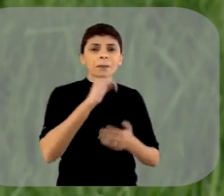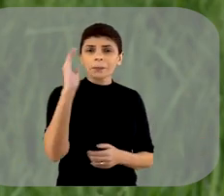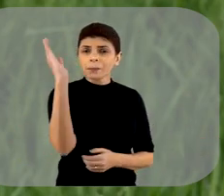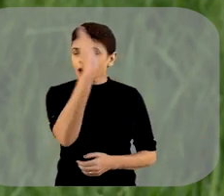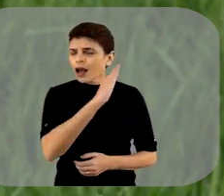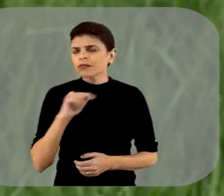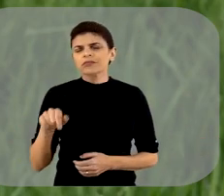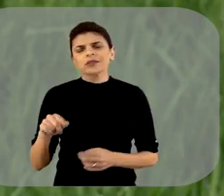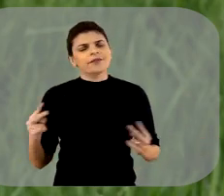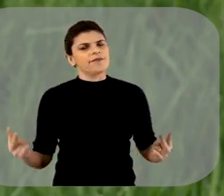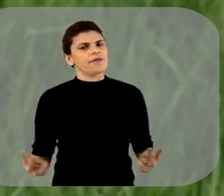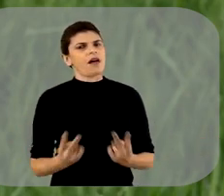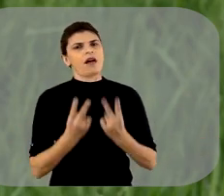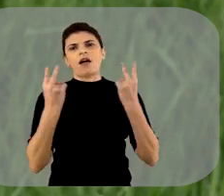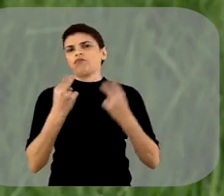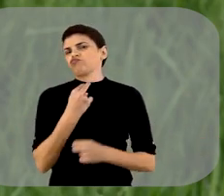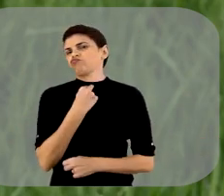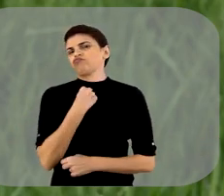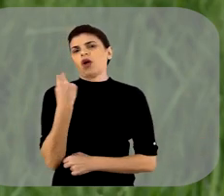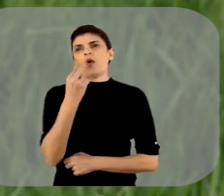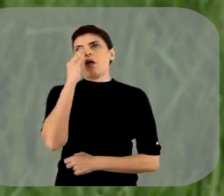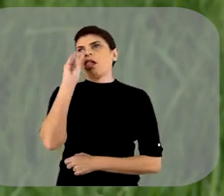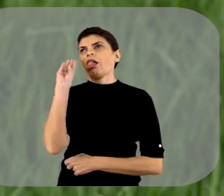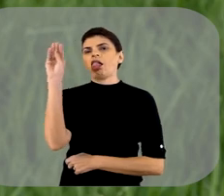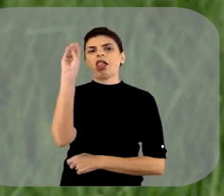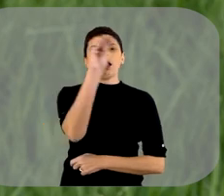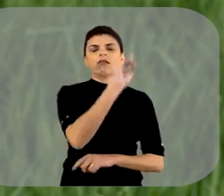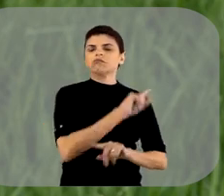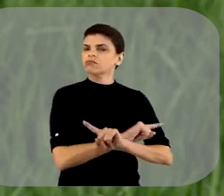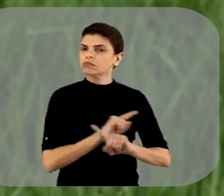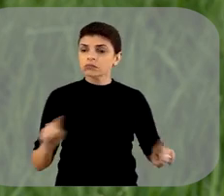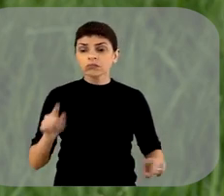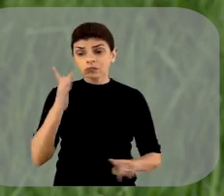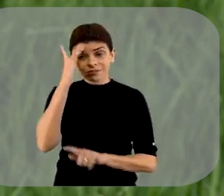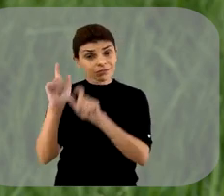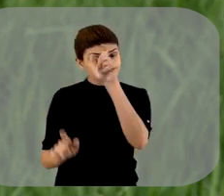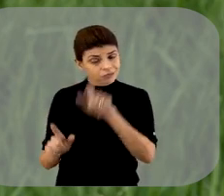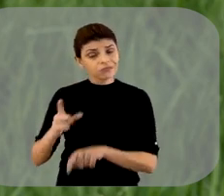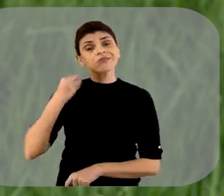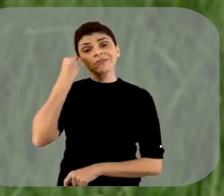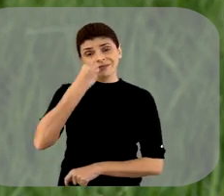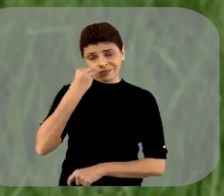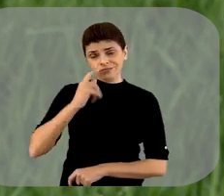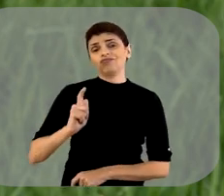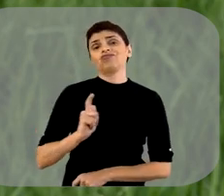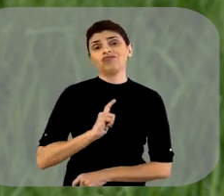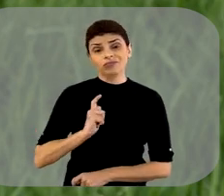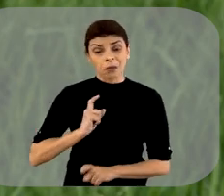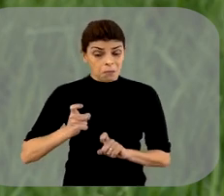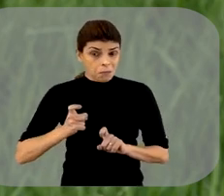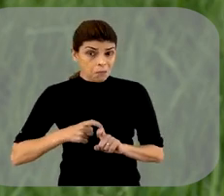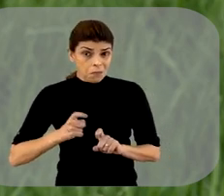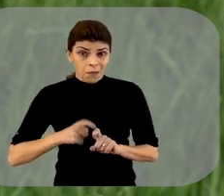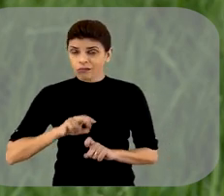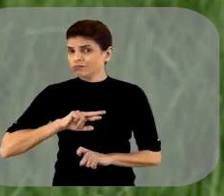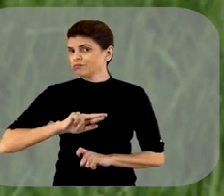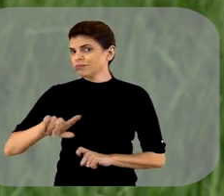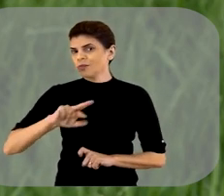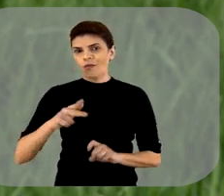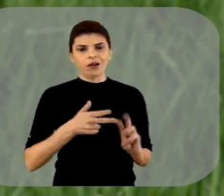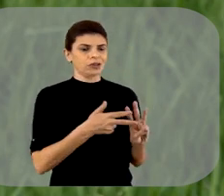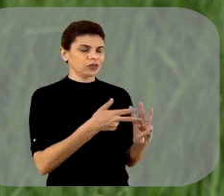riqueza muito grande. Não tem como a gente negar isso. As pessoas têm muita experiência, tem muitos médicos não indígenas,